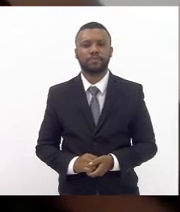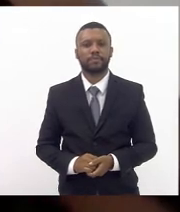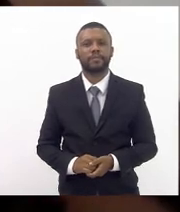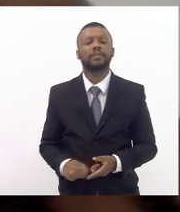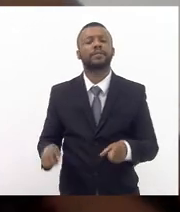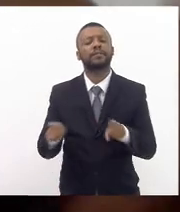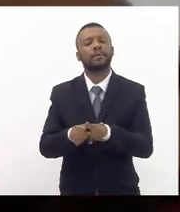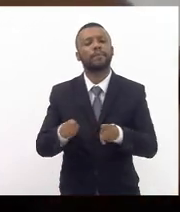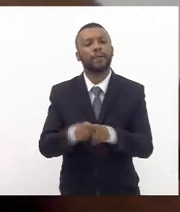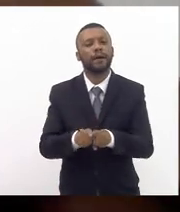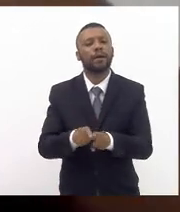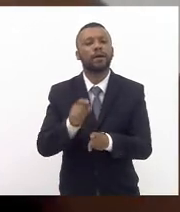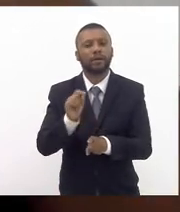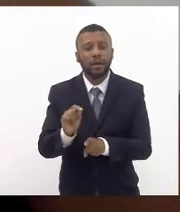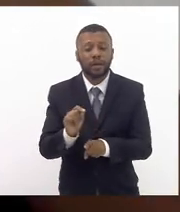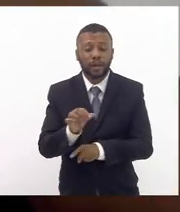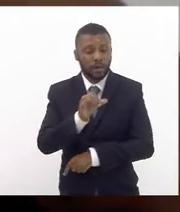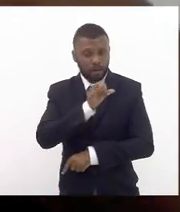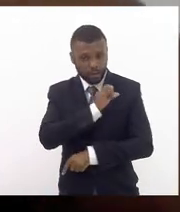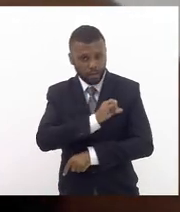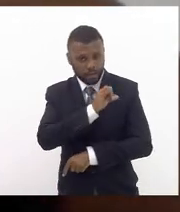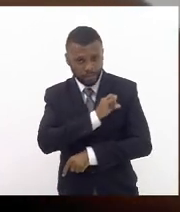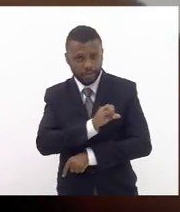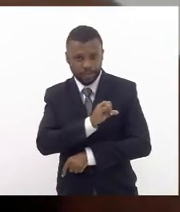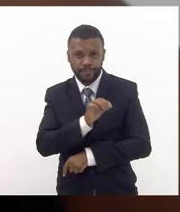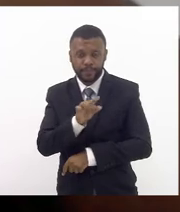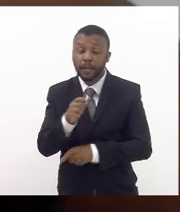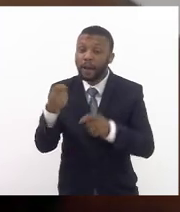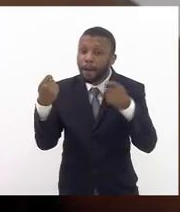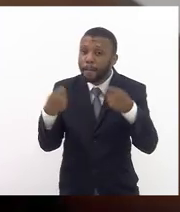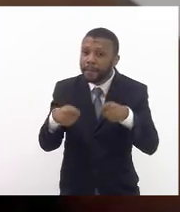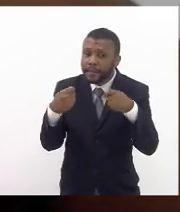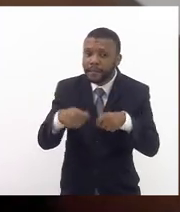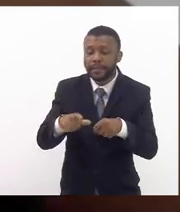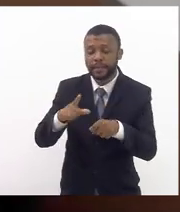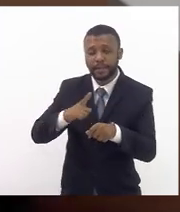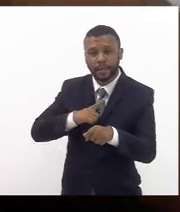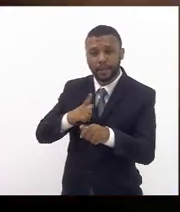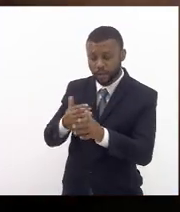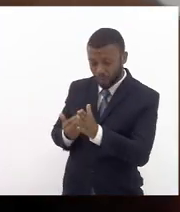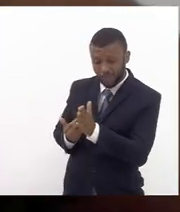isso, o Rio de Janeiro precisa, a partir dessa CPI,